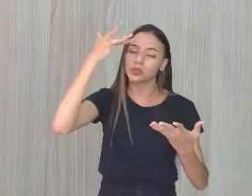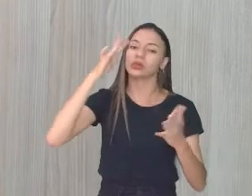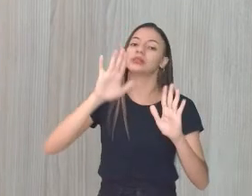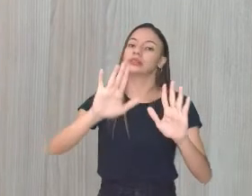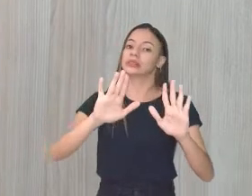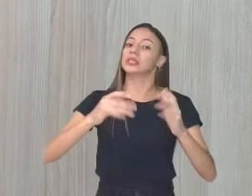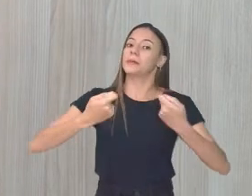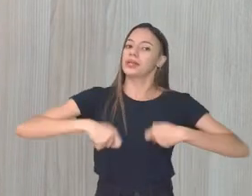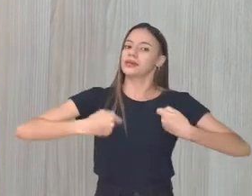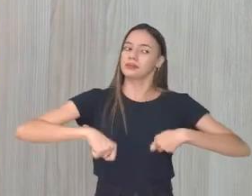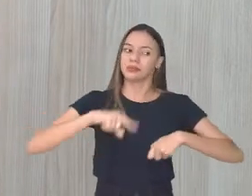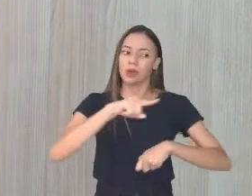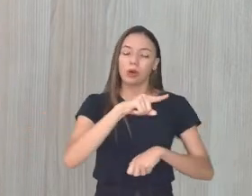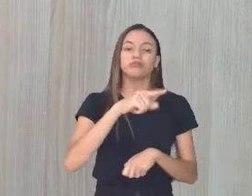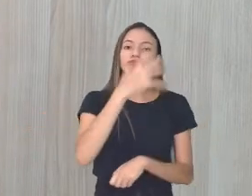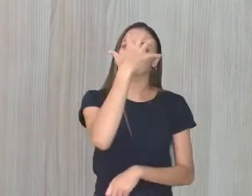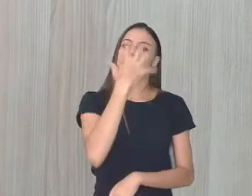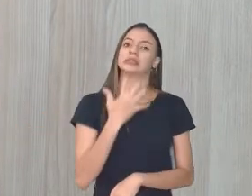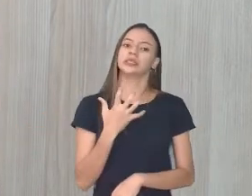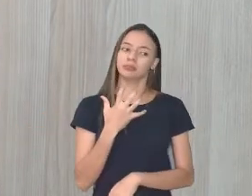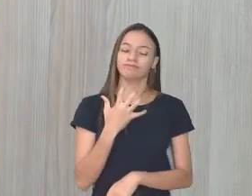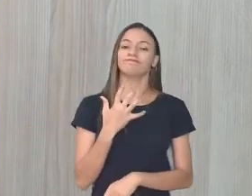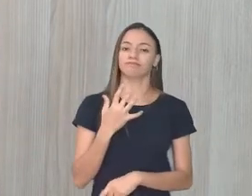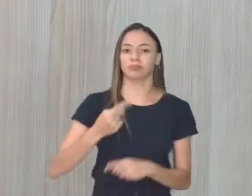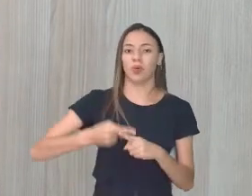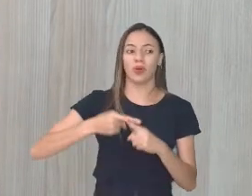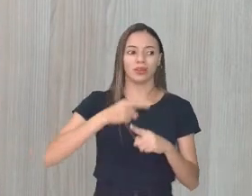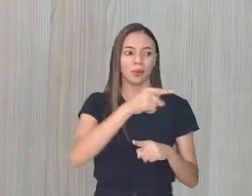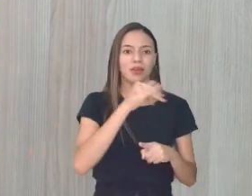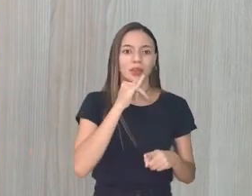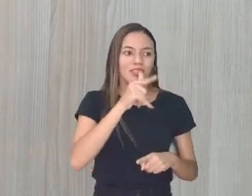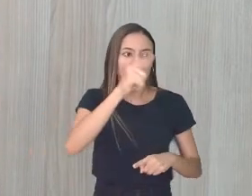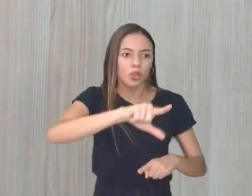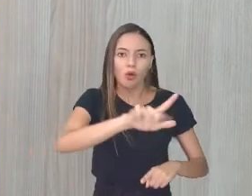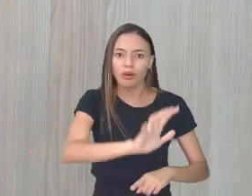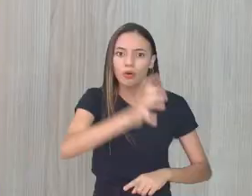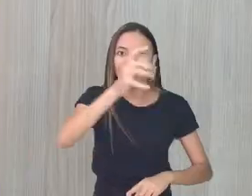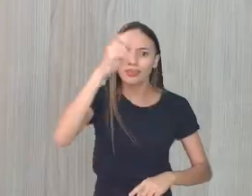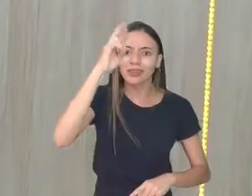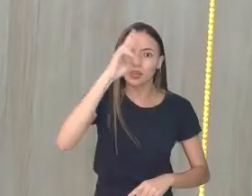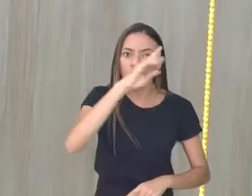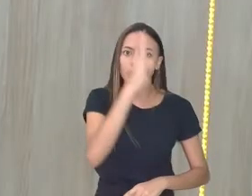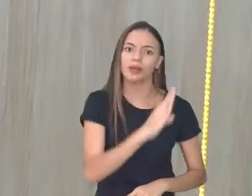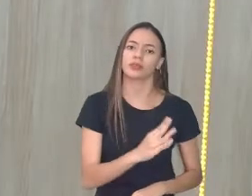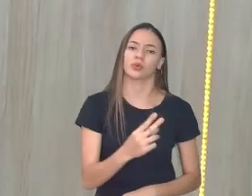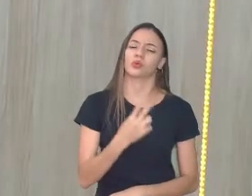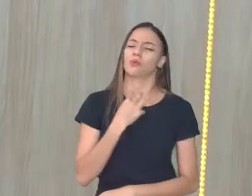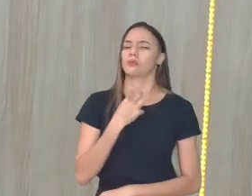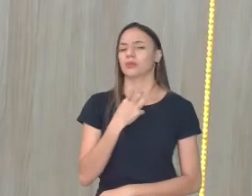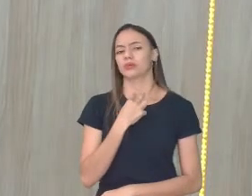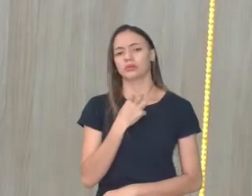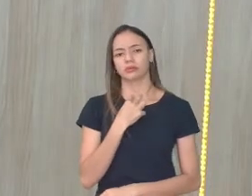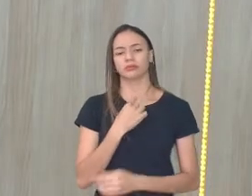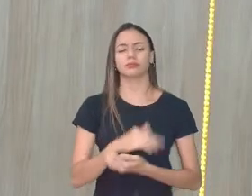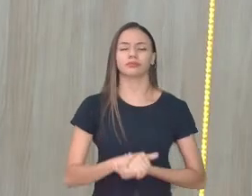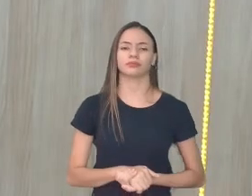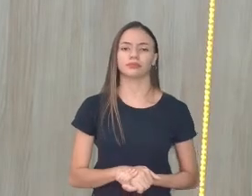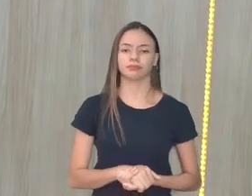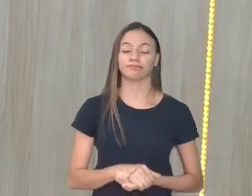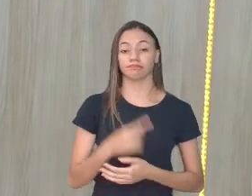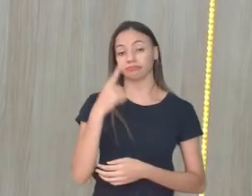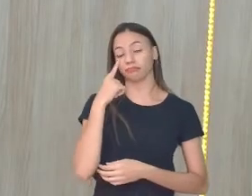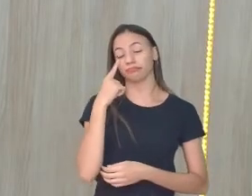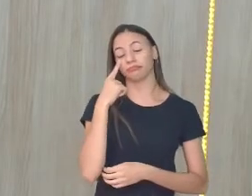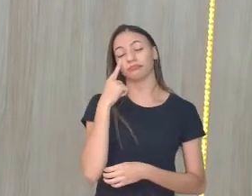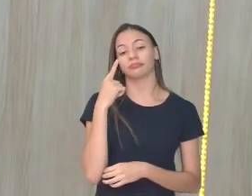muita seriedade para a gente não repetir esse aspecto da nossa história. E assim, né, a gente